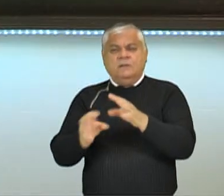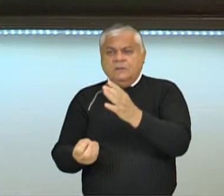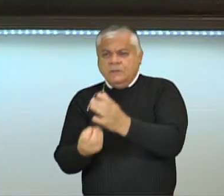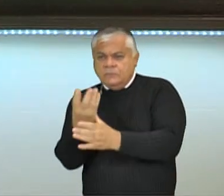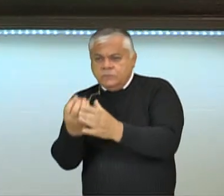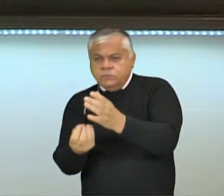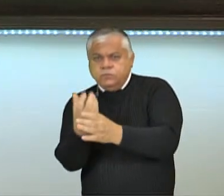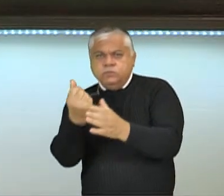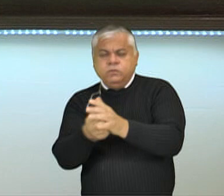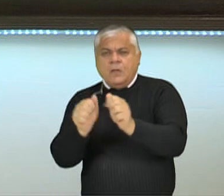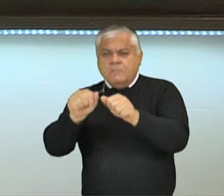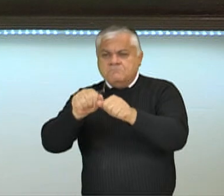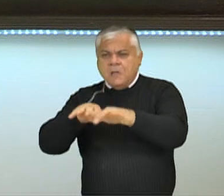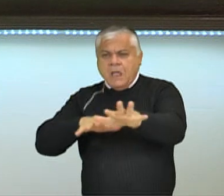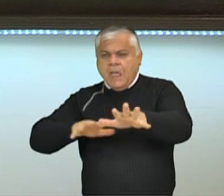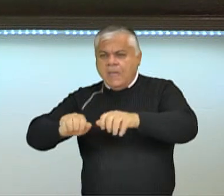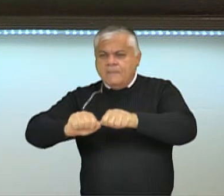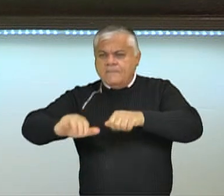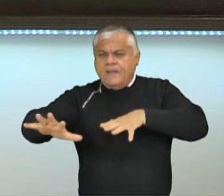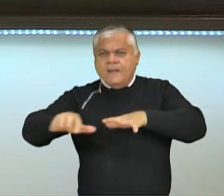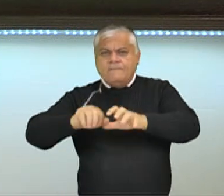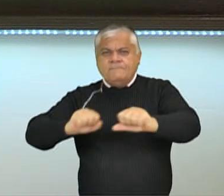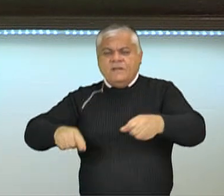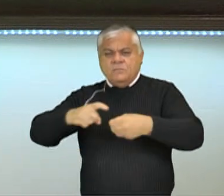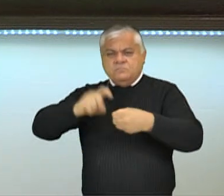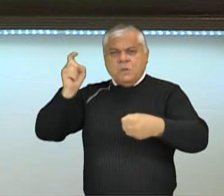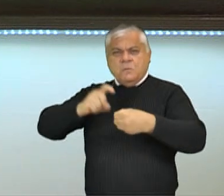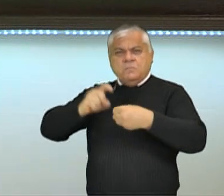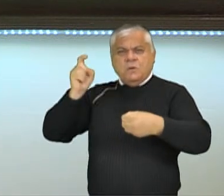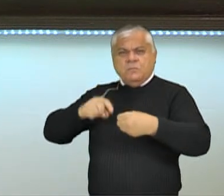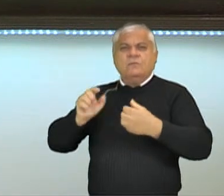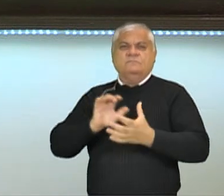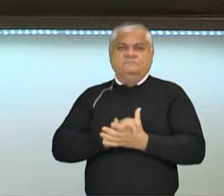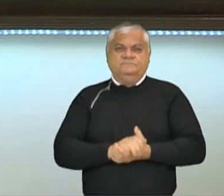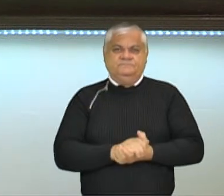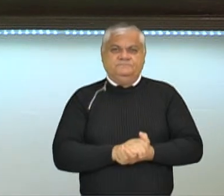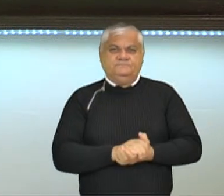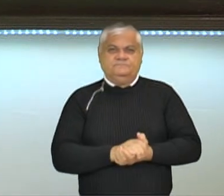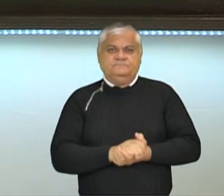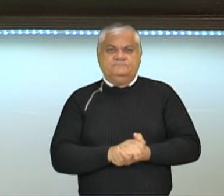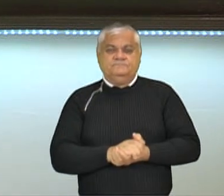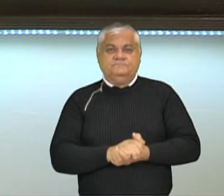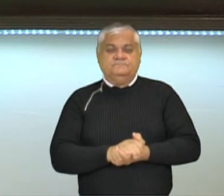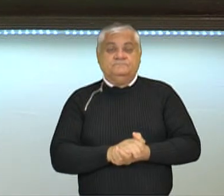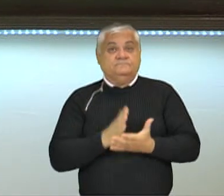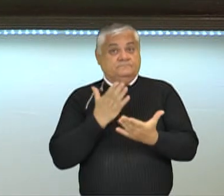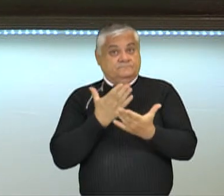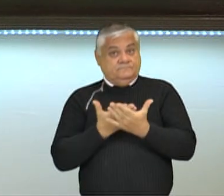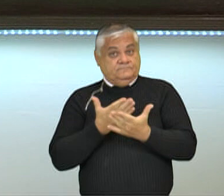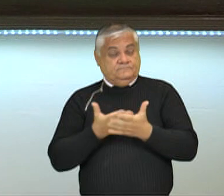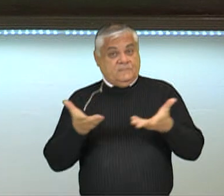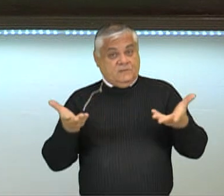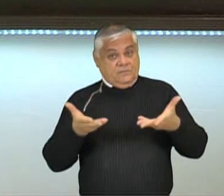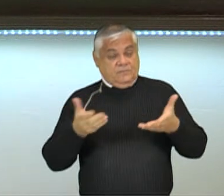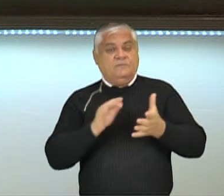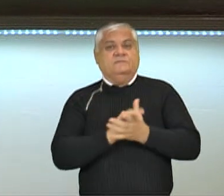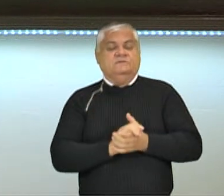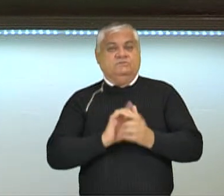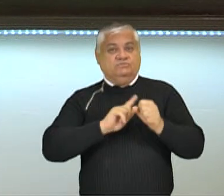e desintegração da Iugoslávia. Essa foi a aula de